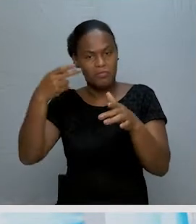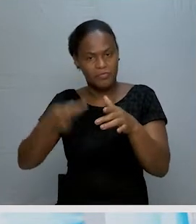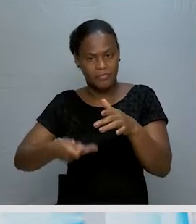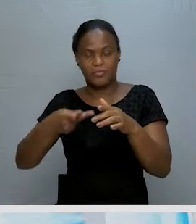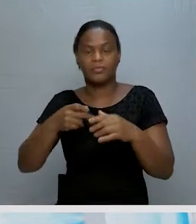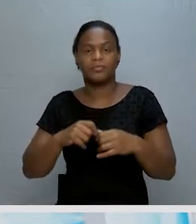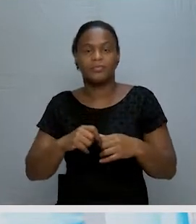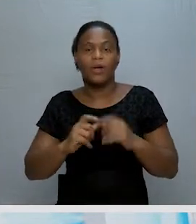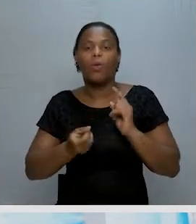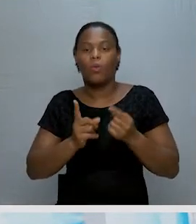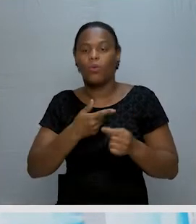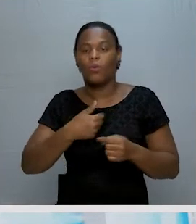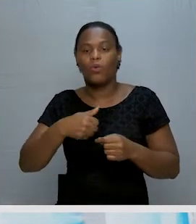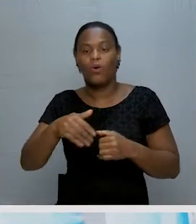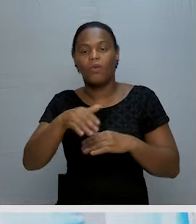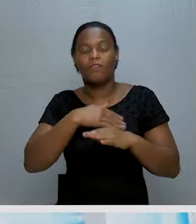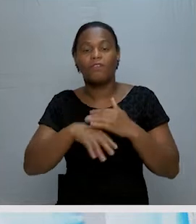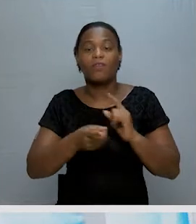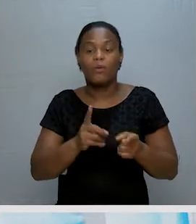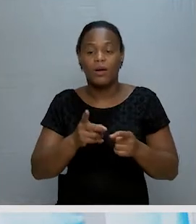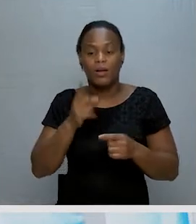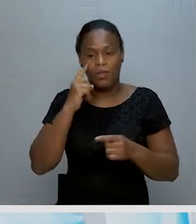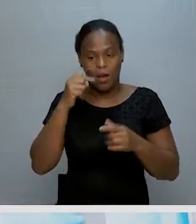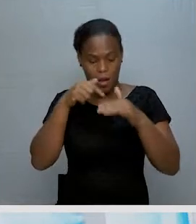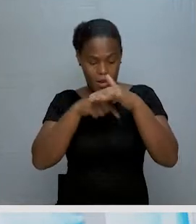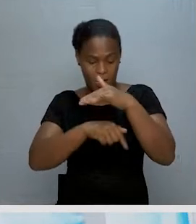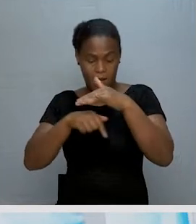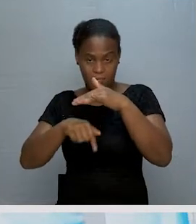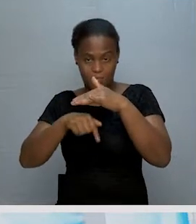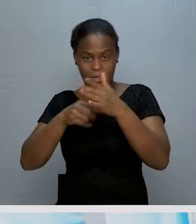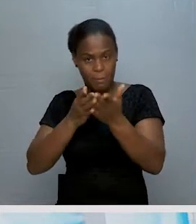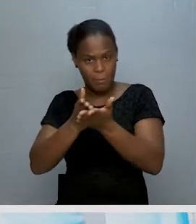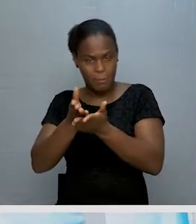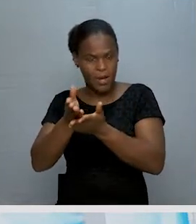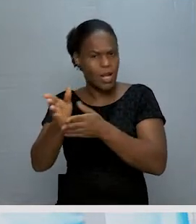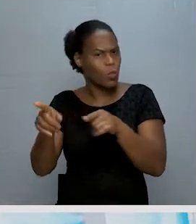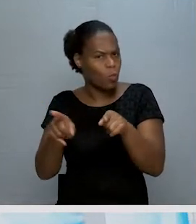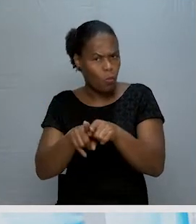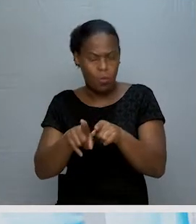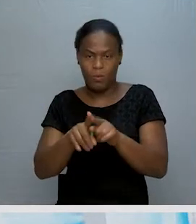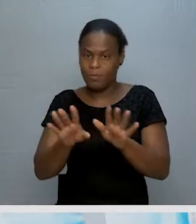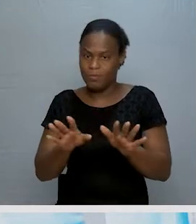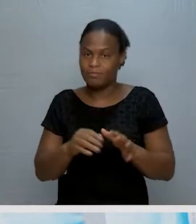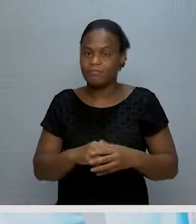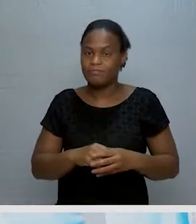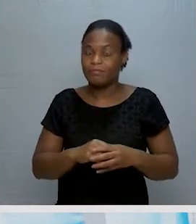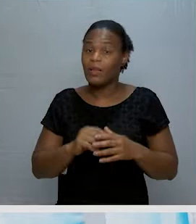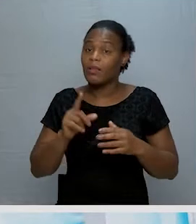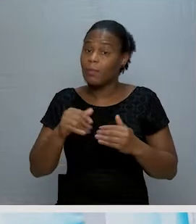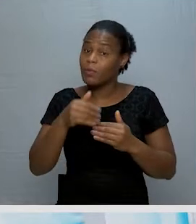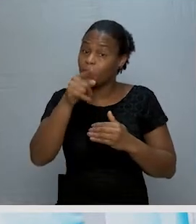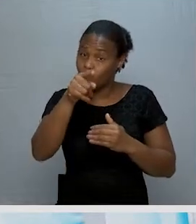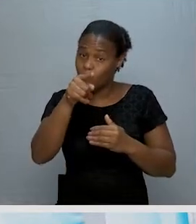as frações. O que é que vamos fazer? Mantém o denominador como está